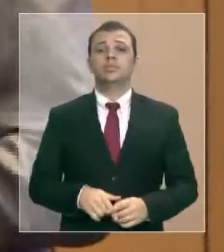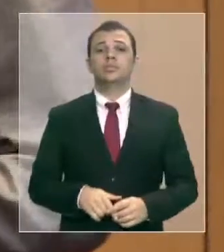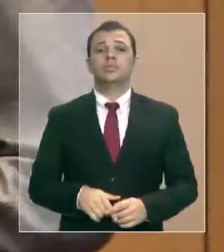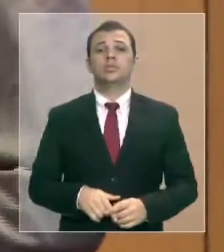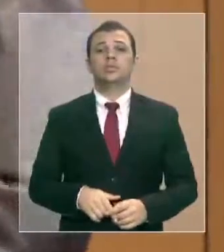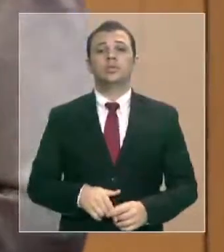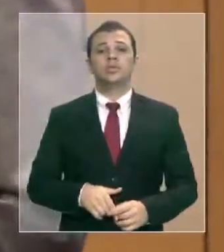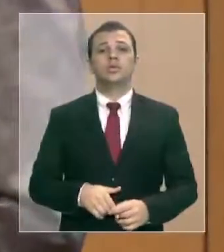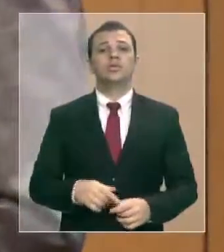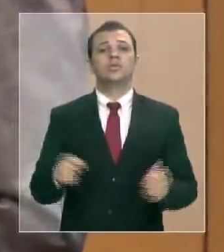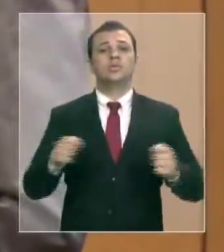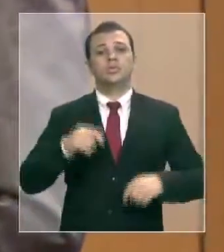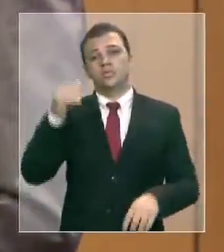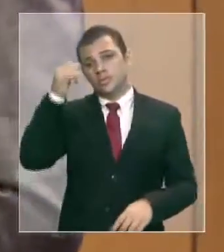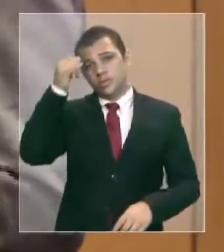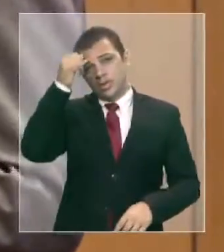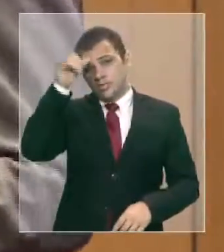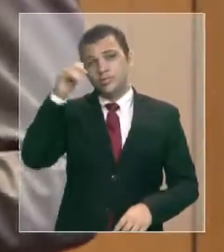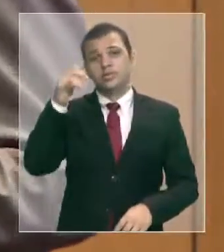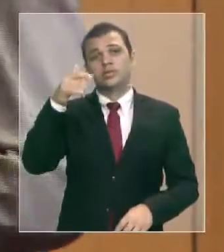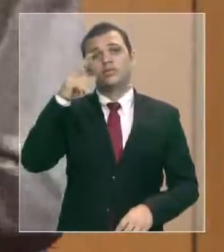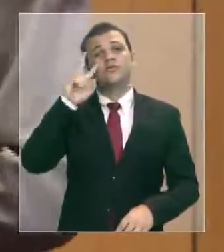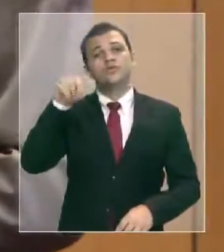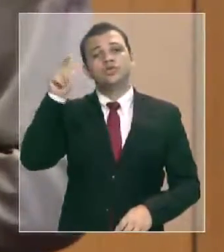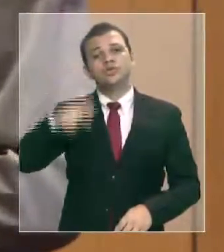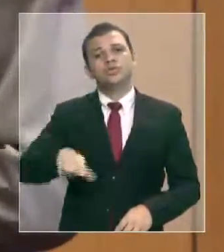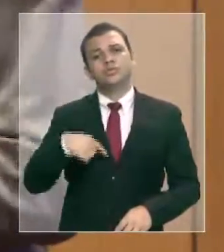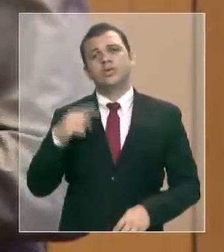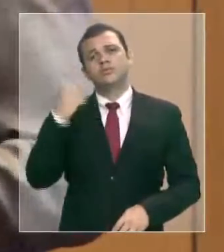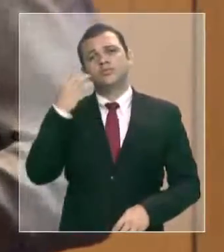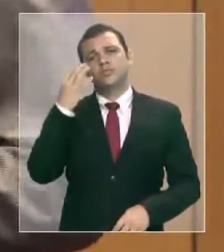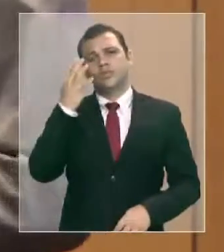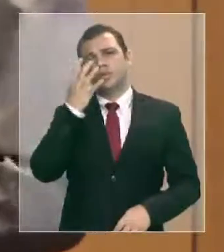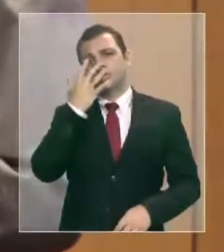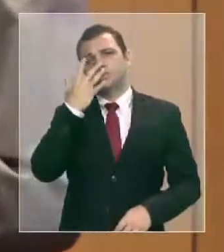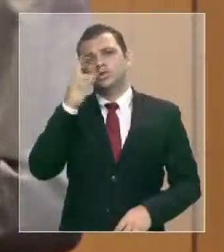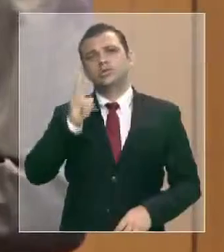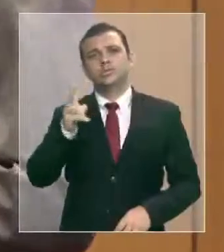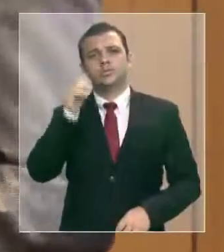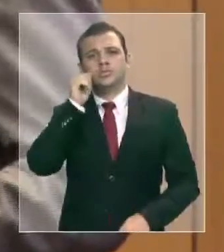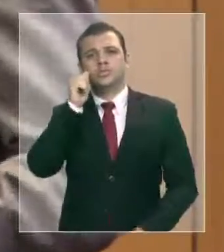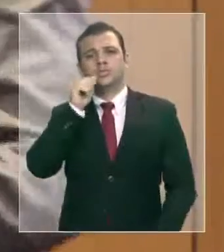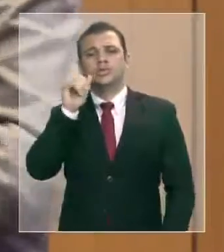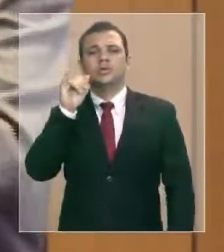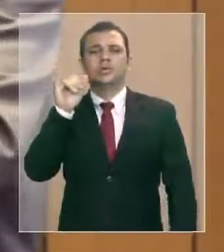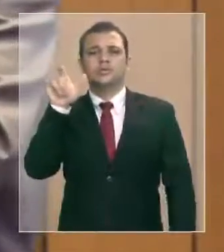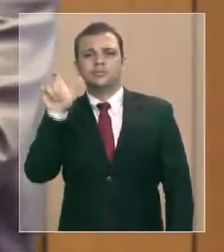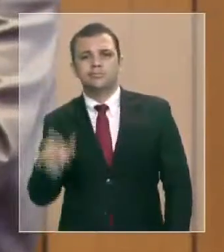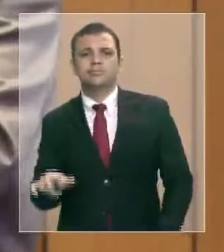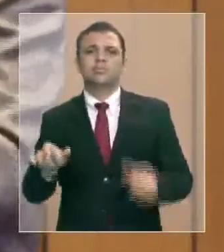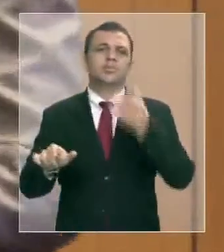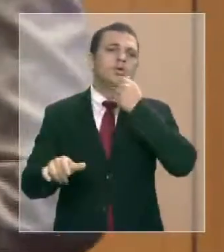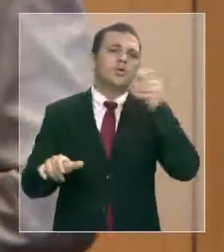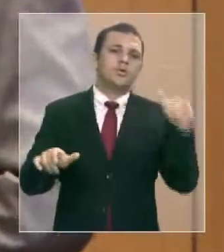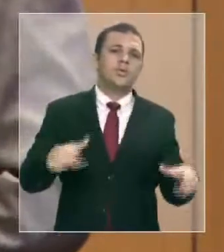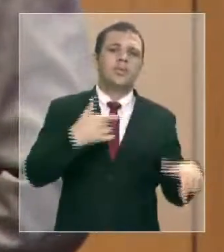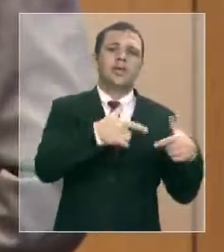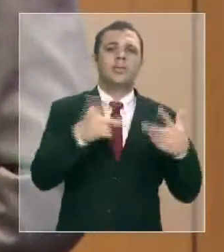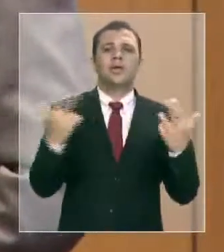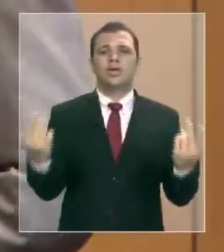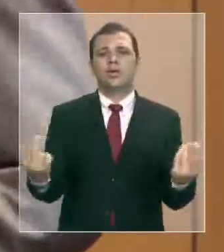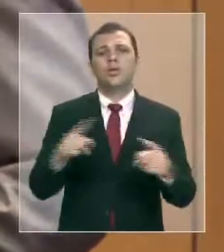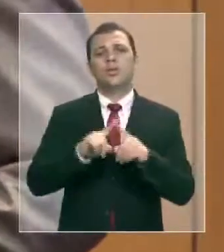mesma atividade que homens e que, infelizmente, recebem menos. É preciso que nós tenhamos uma igualdade